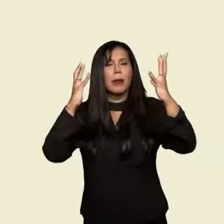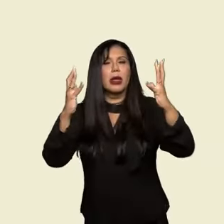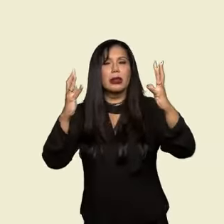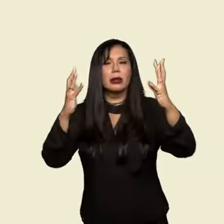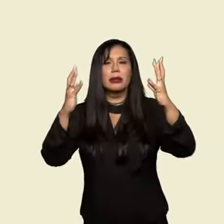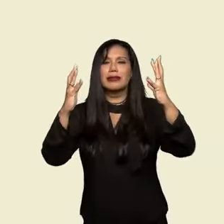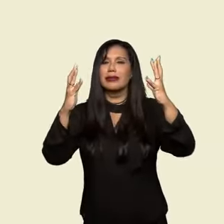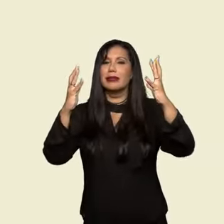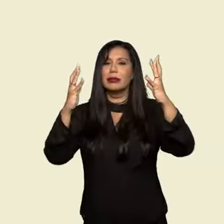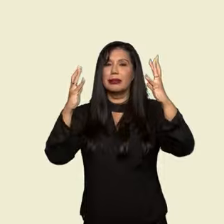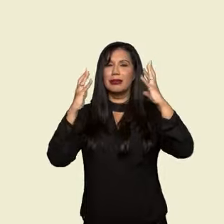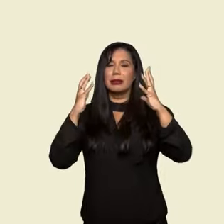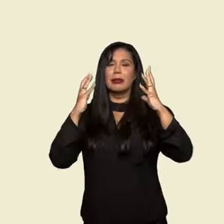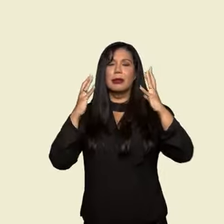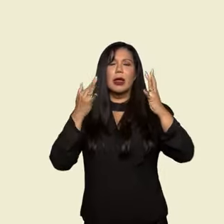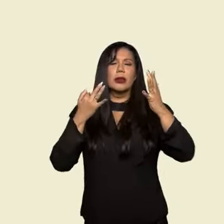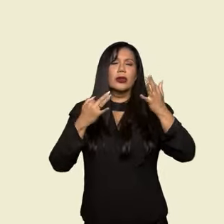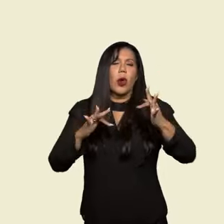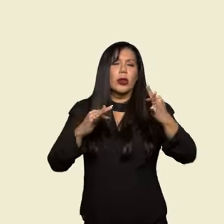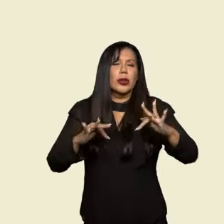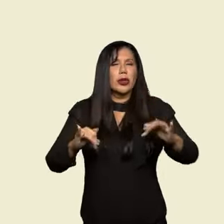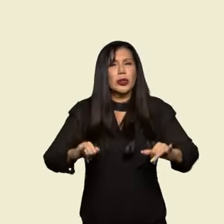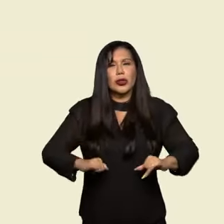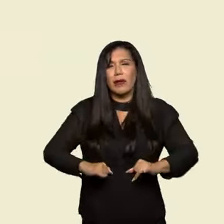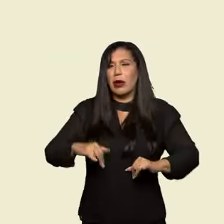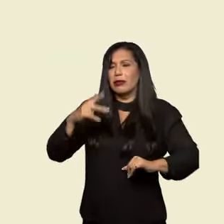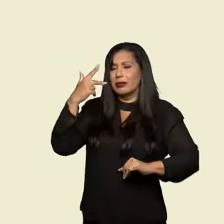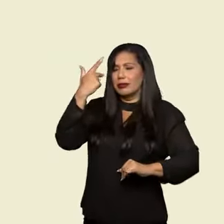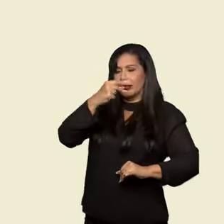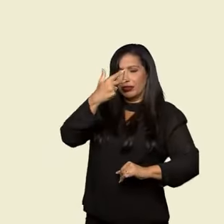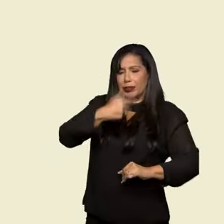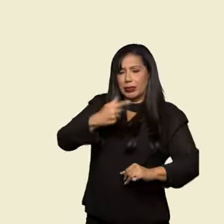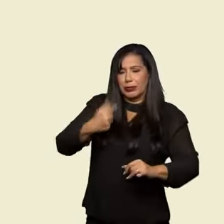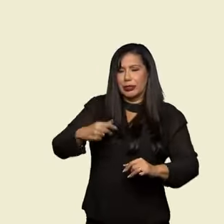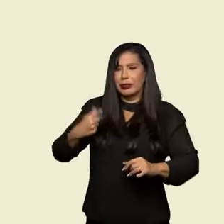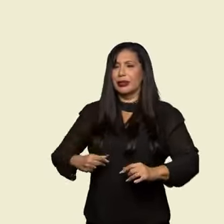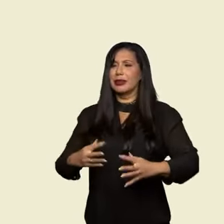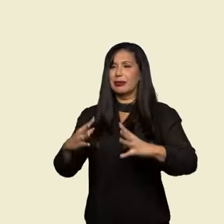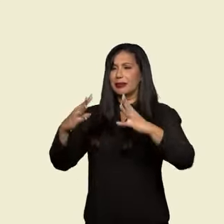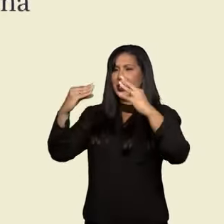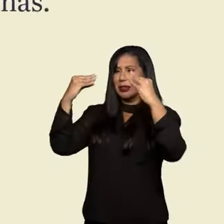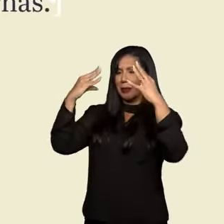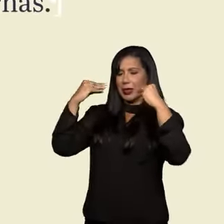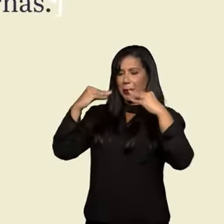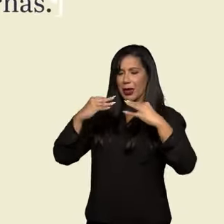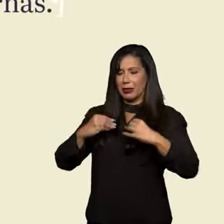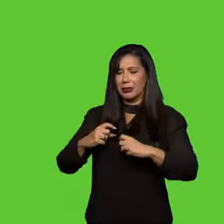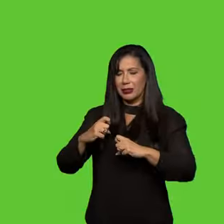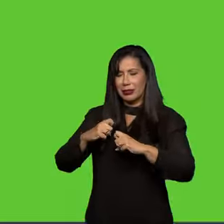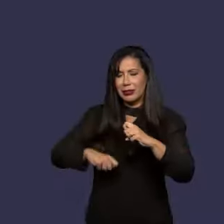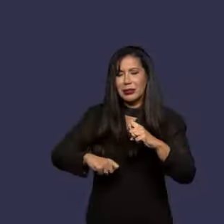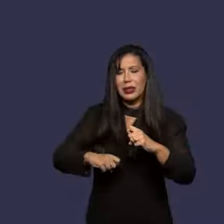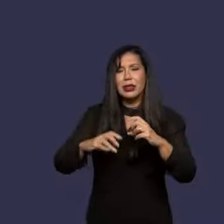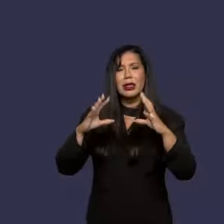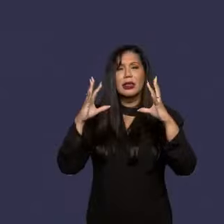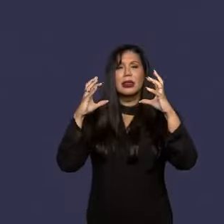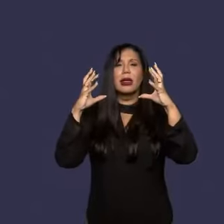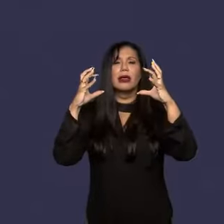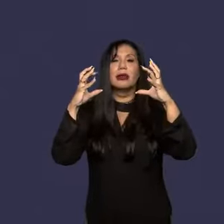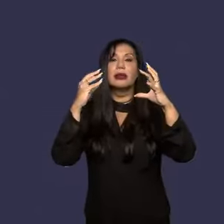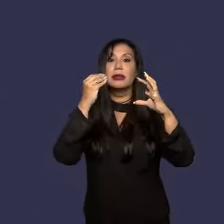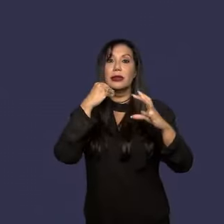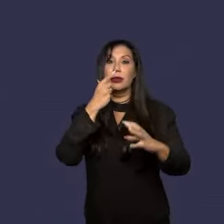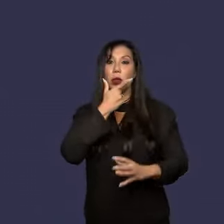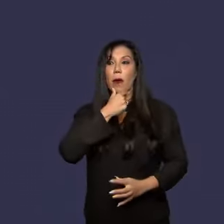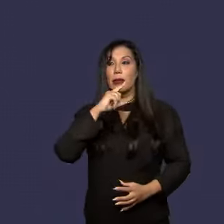per como ordas a cérebro não chegassem Aços e peras um dos hom que